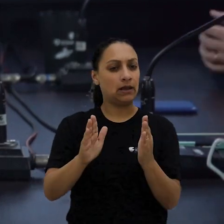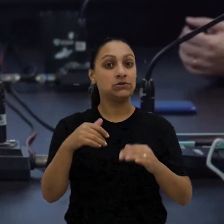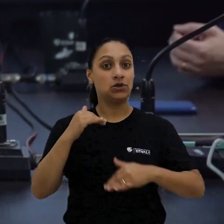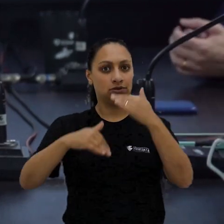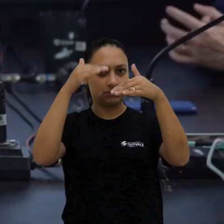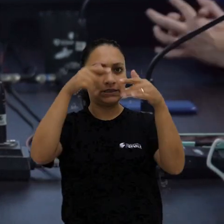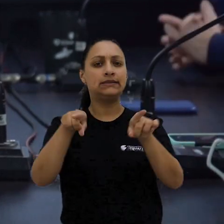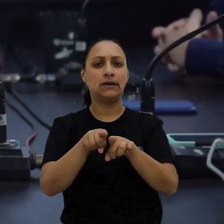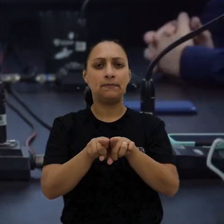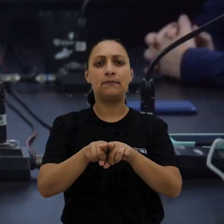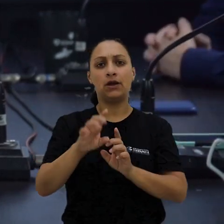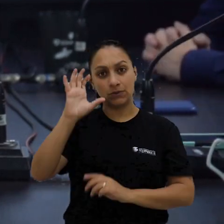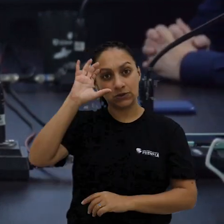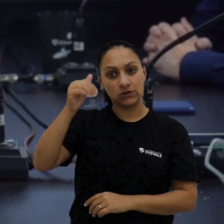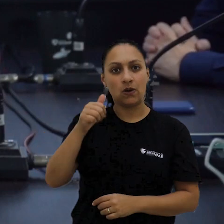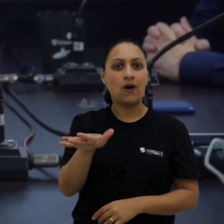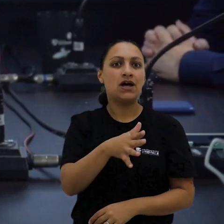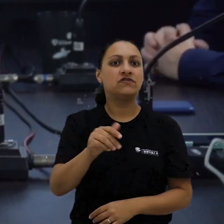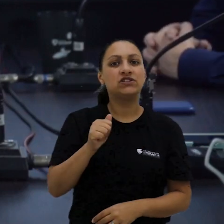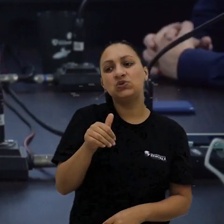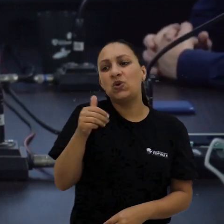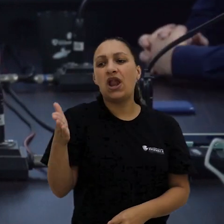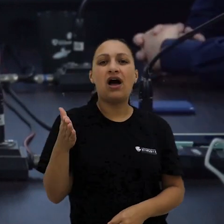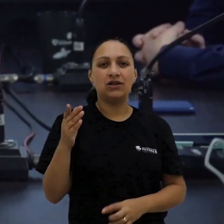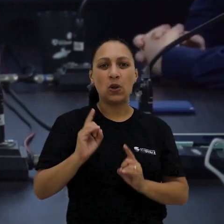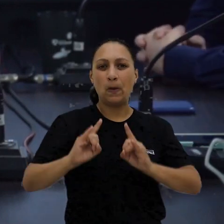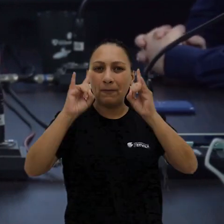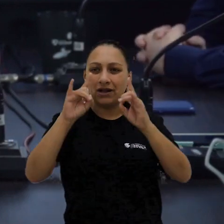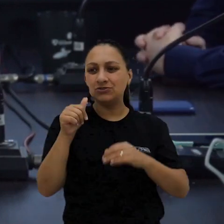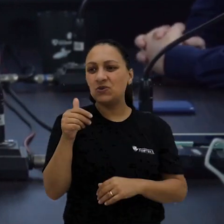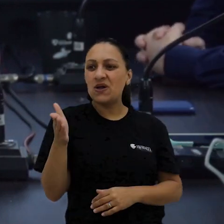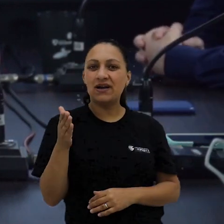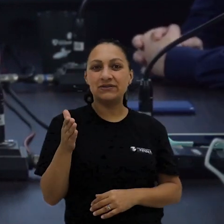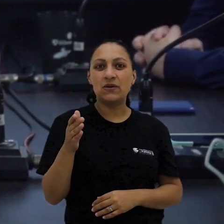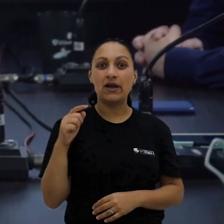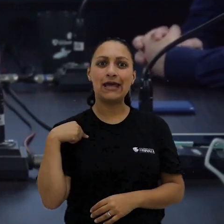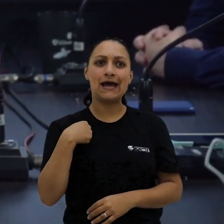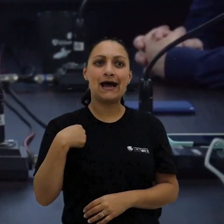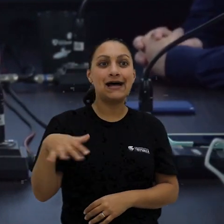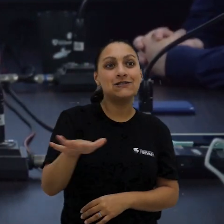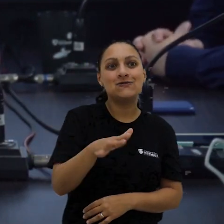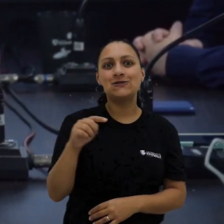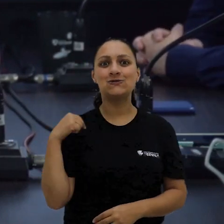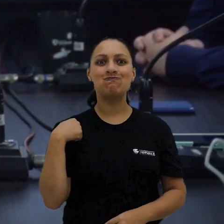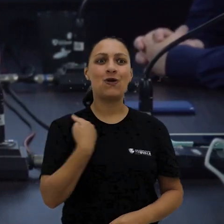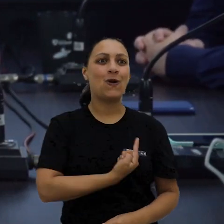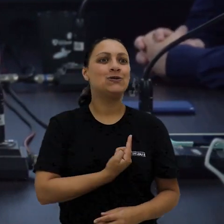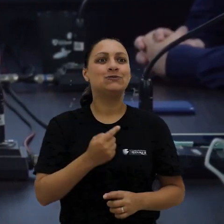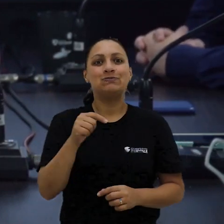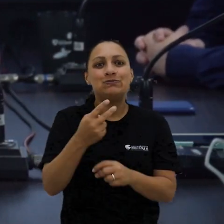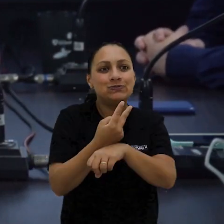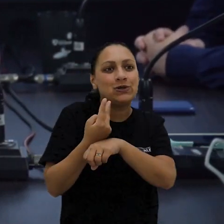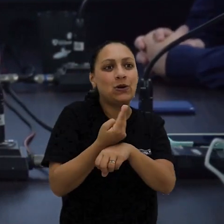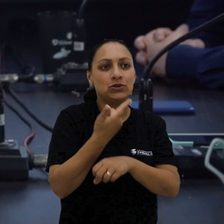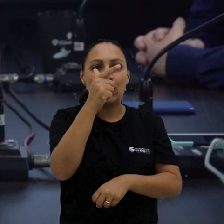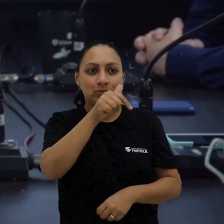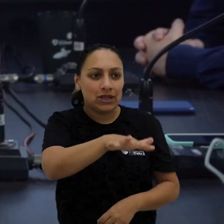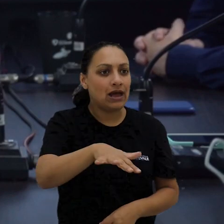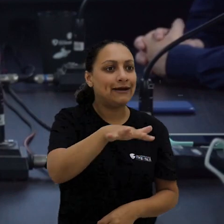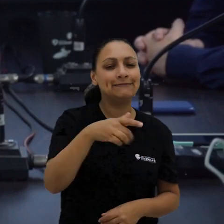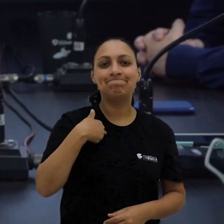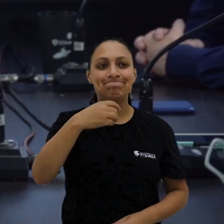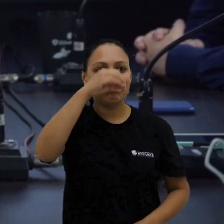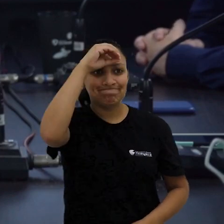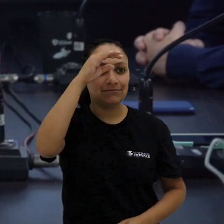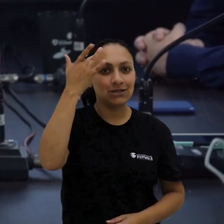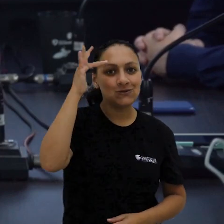às vezes a solução tá na porta ao lado, ou tá no prédio ao lado, e tu tá buscando lá no mercado e tu nem sabe, porque, né, o empreendedor, a gente sabe que começa